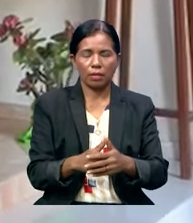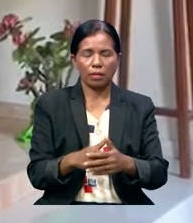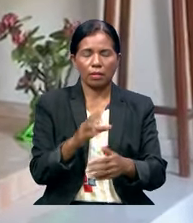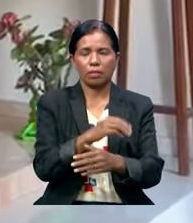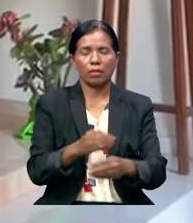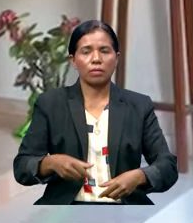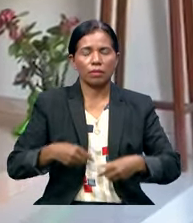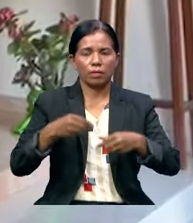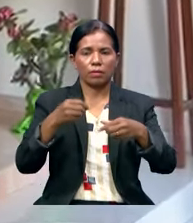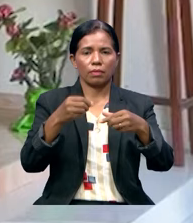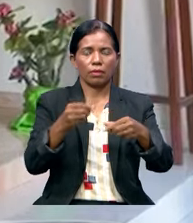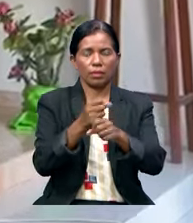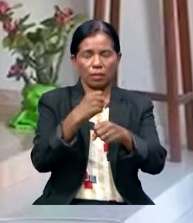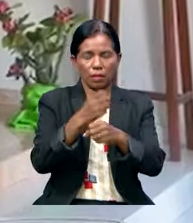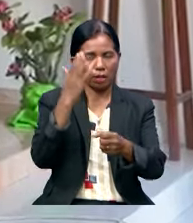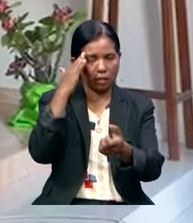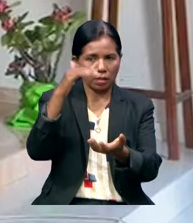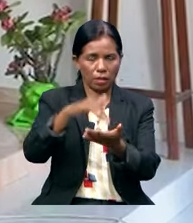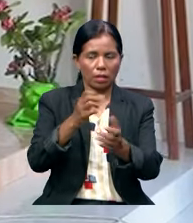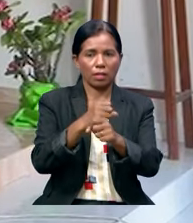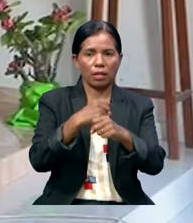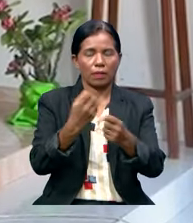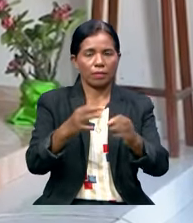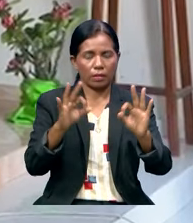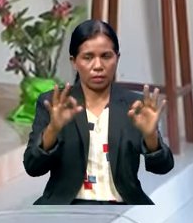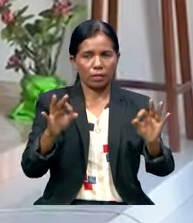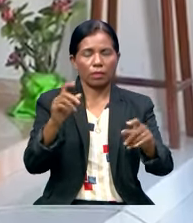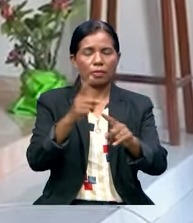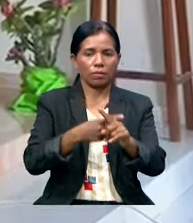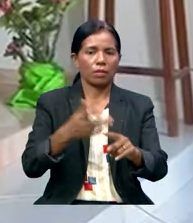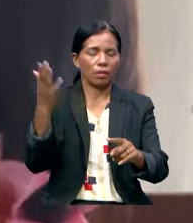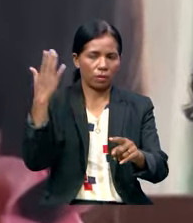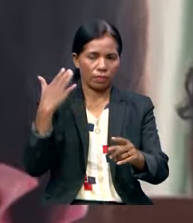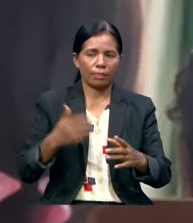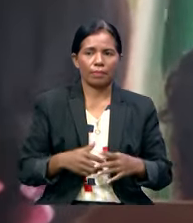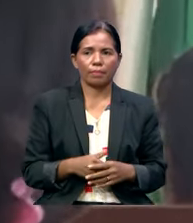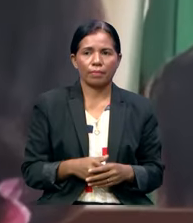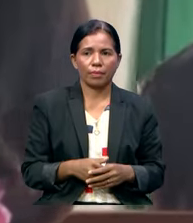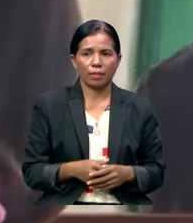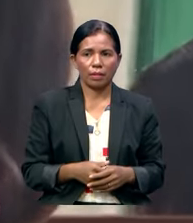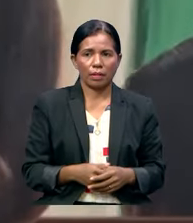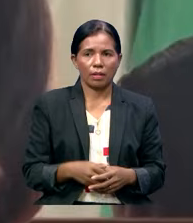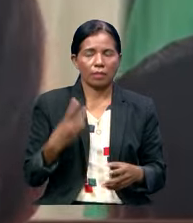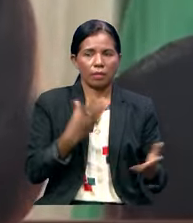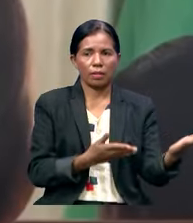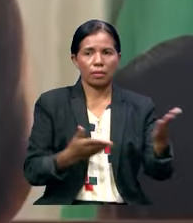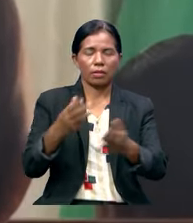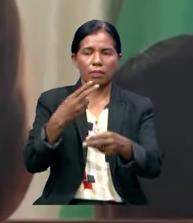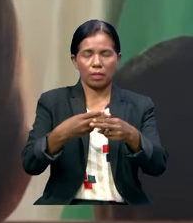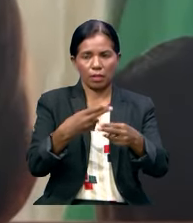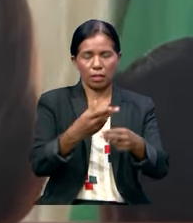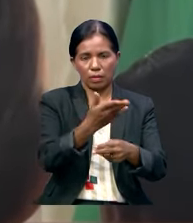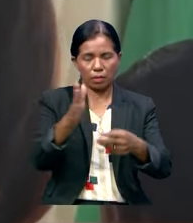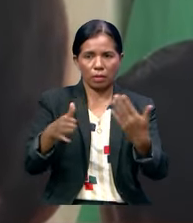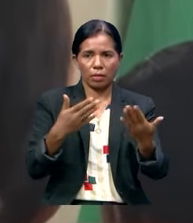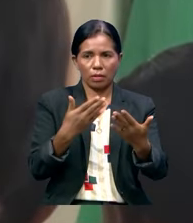la operação, a la operação, a la operação, como un poco para que se tenga. Luis Vimela, a visita a vos de oro, un